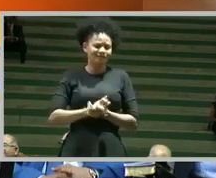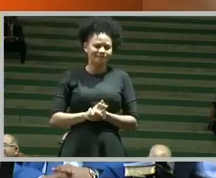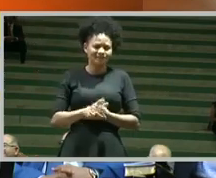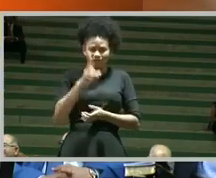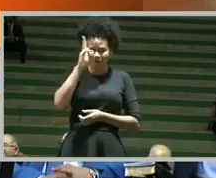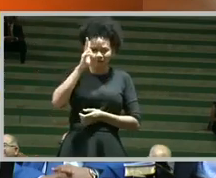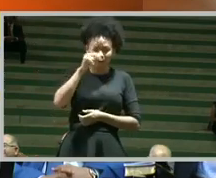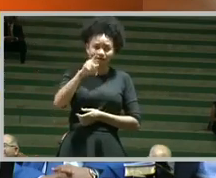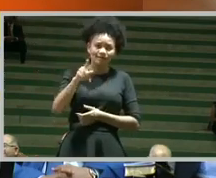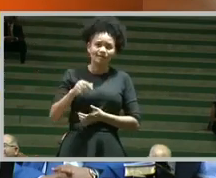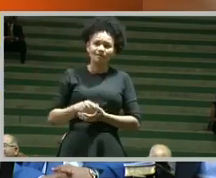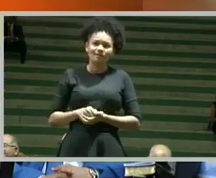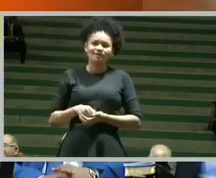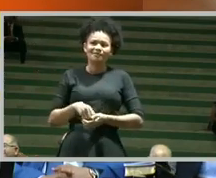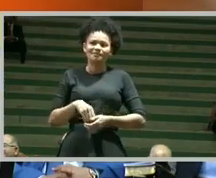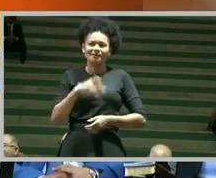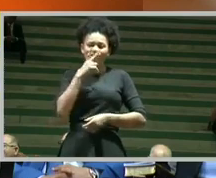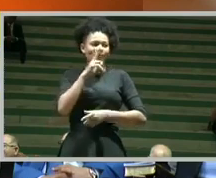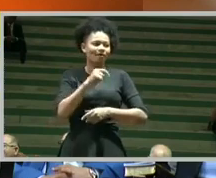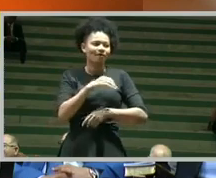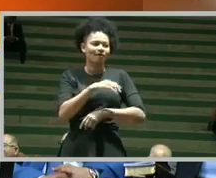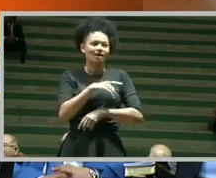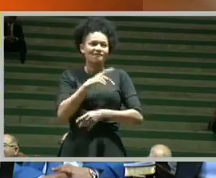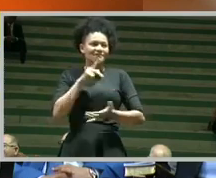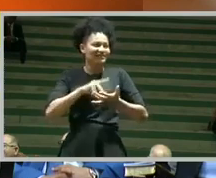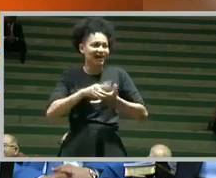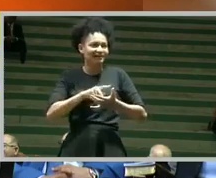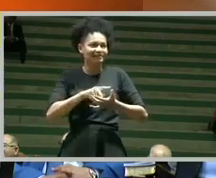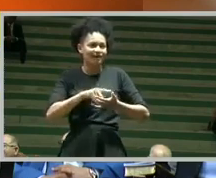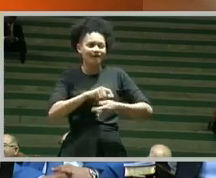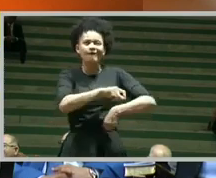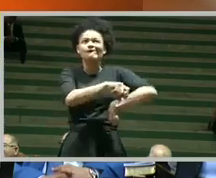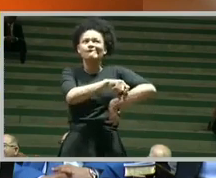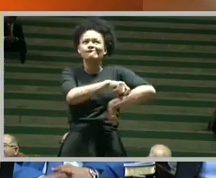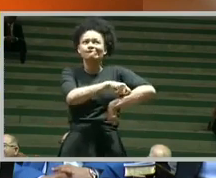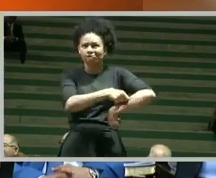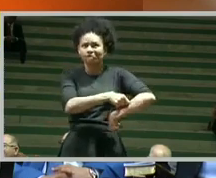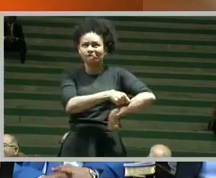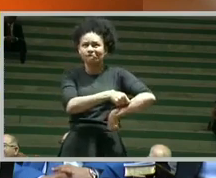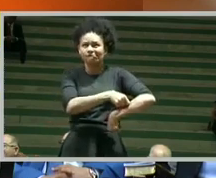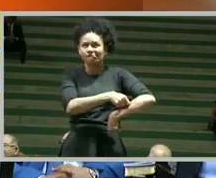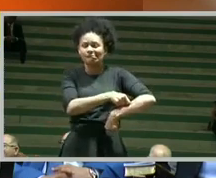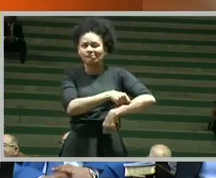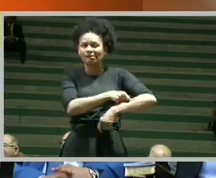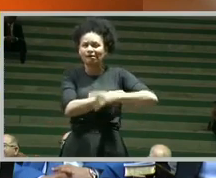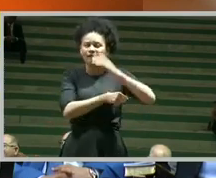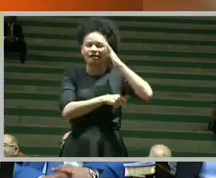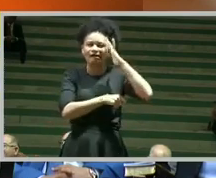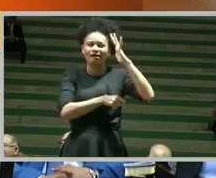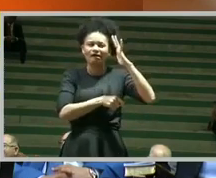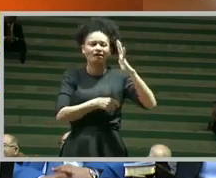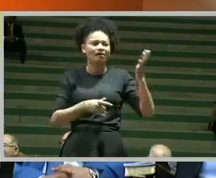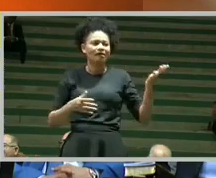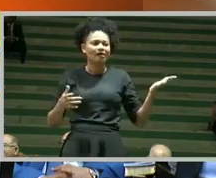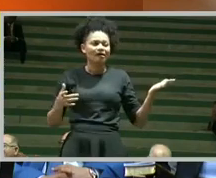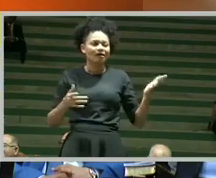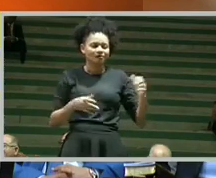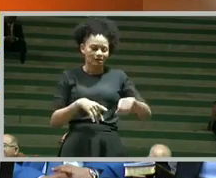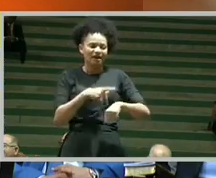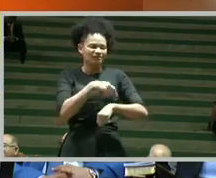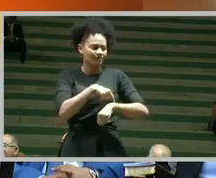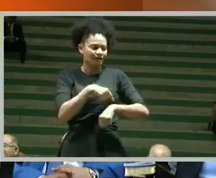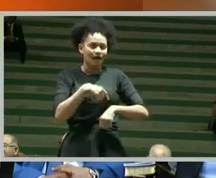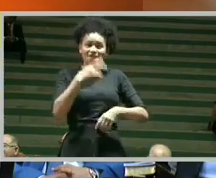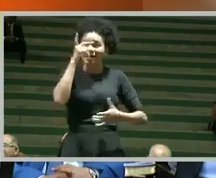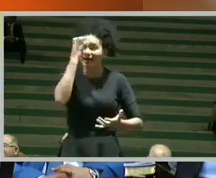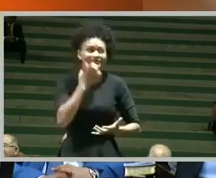Lembra quando você diz assim, ó, me belisca para ver se eu não estou? Só quem está atento aqui. Me belisca para